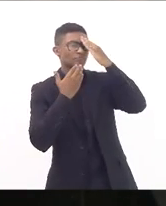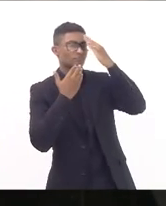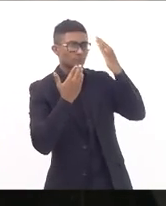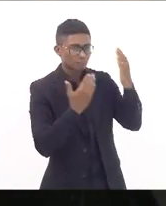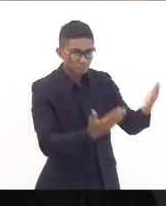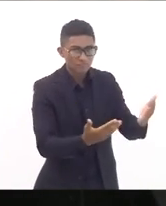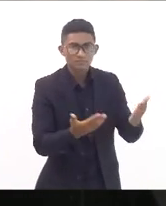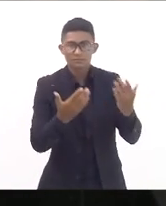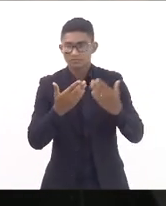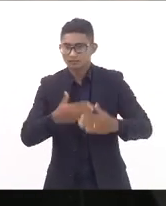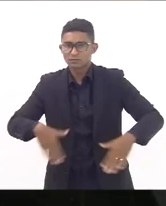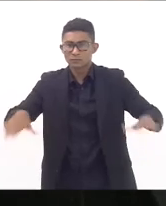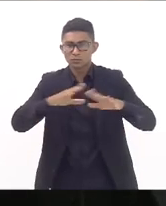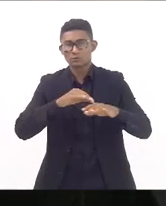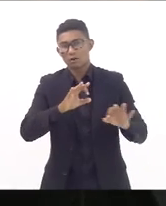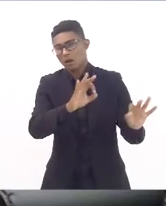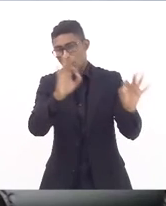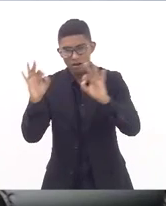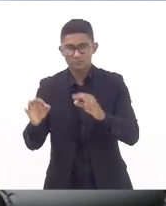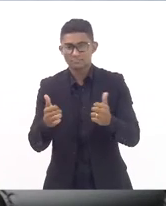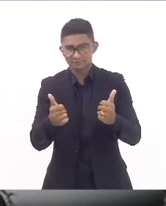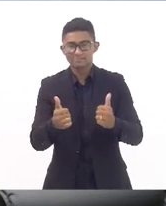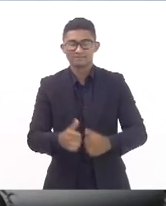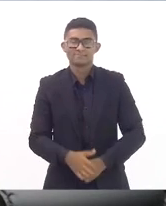palavra e obrigado a todos que nos acompanham.